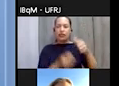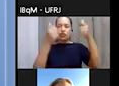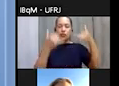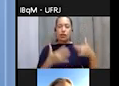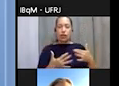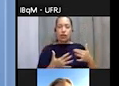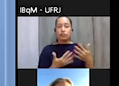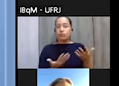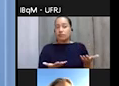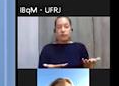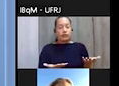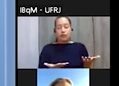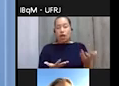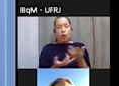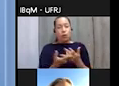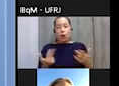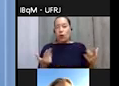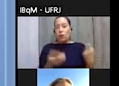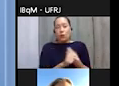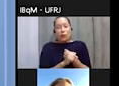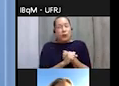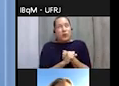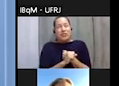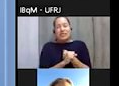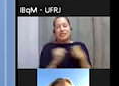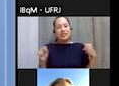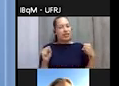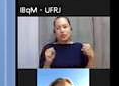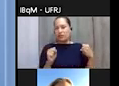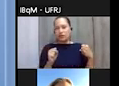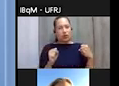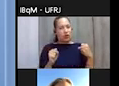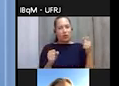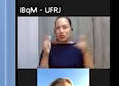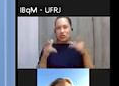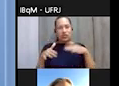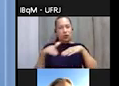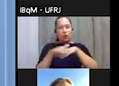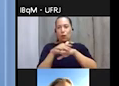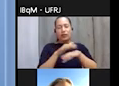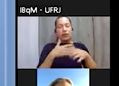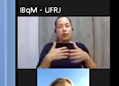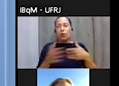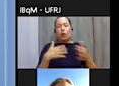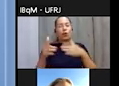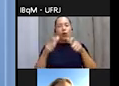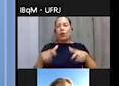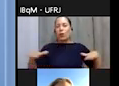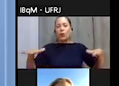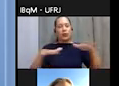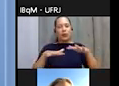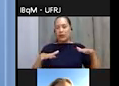algo impossível de ser armazenado em qualquer acervo museológico do mundo.